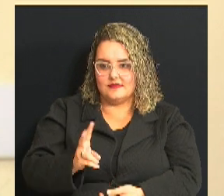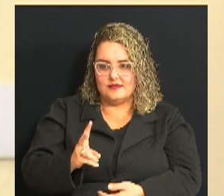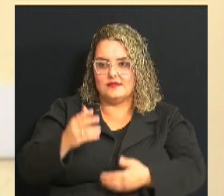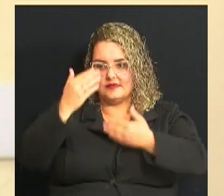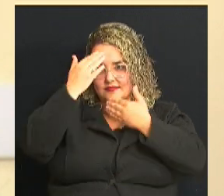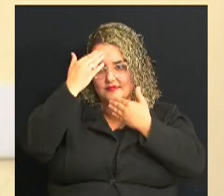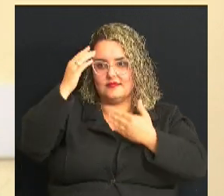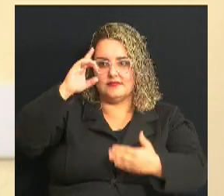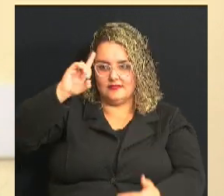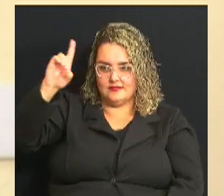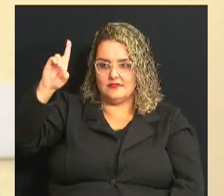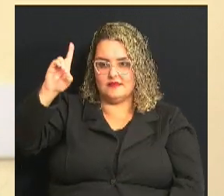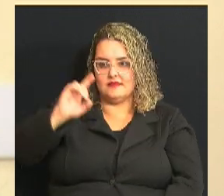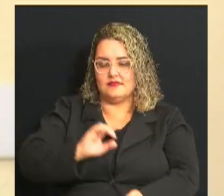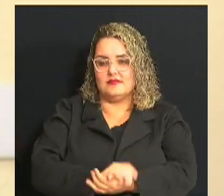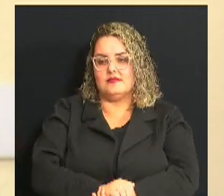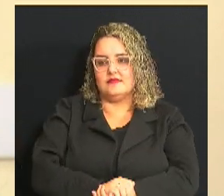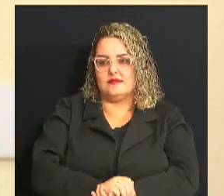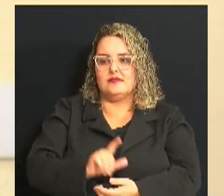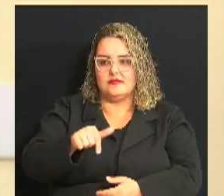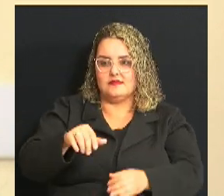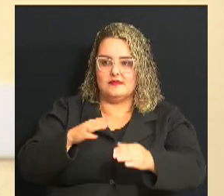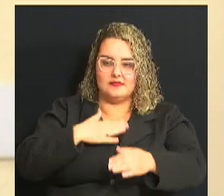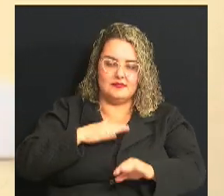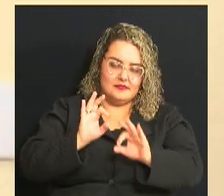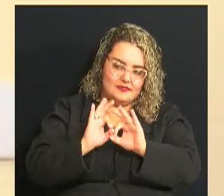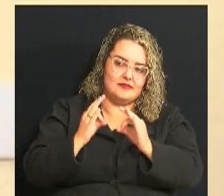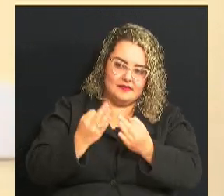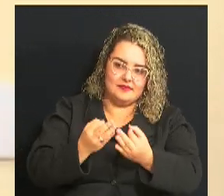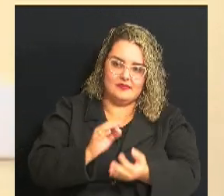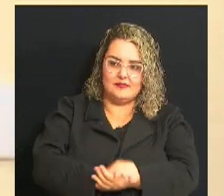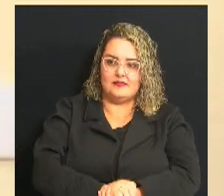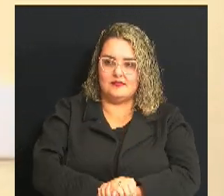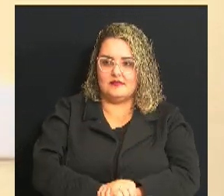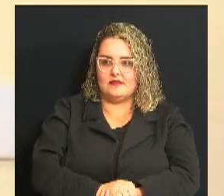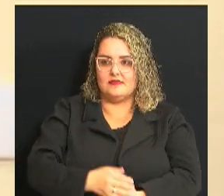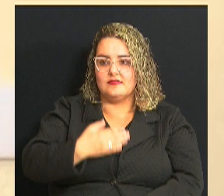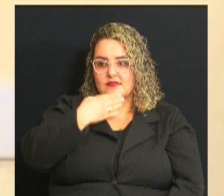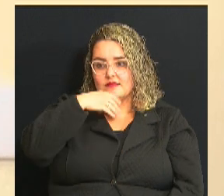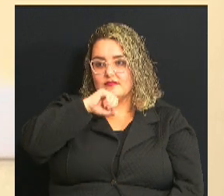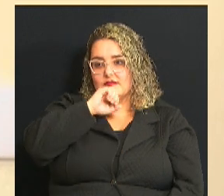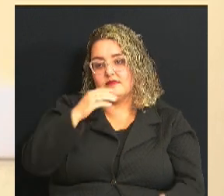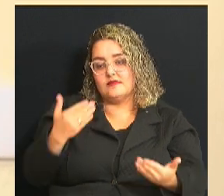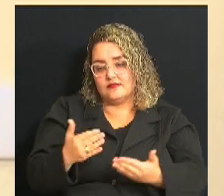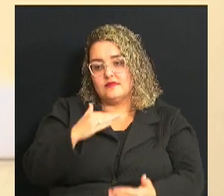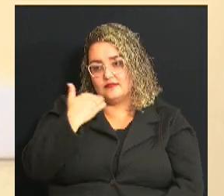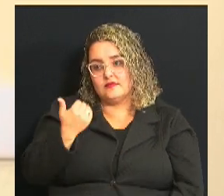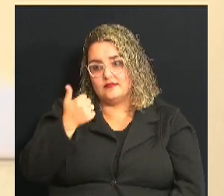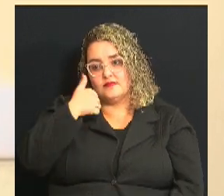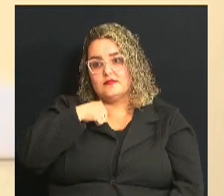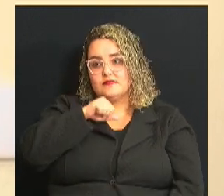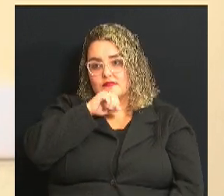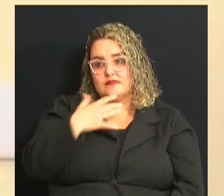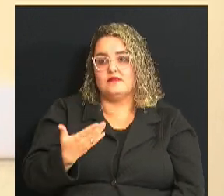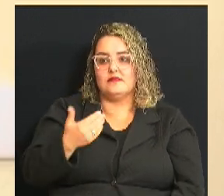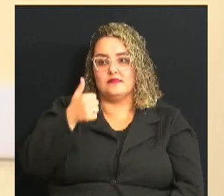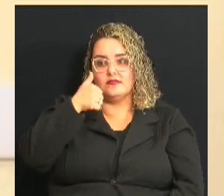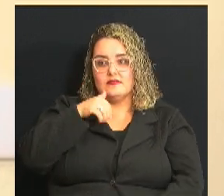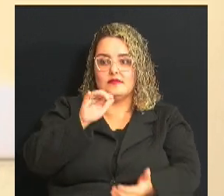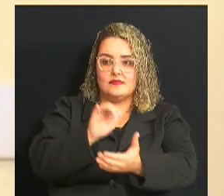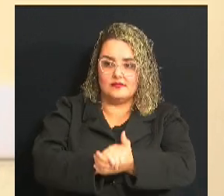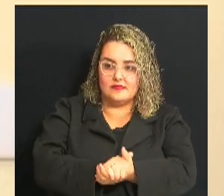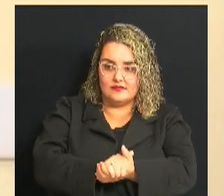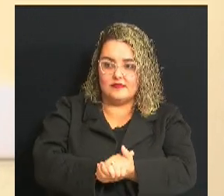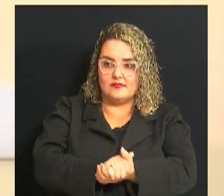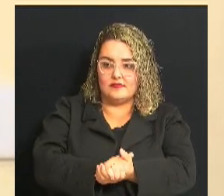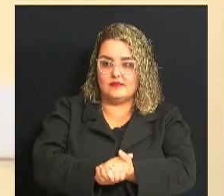Deus, depois a minha família, o meu pai hoje é falecido, minha mãe, minha esposa, que além de